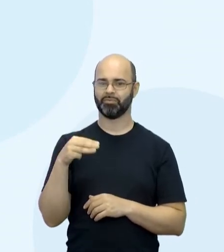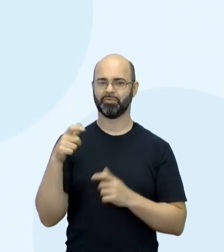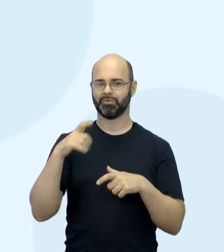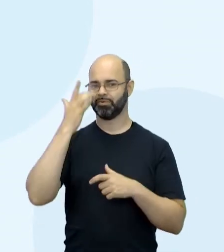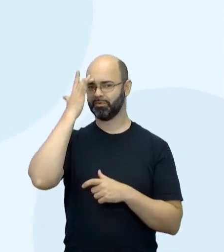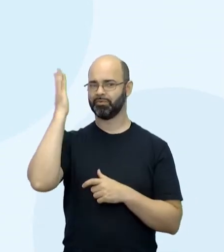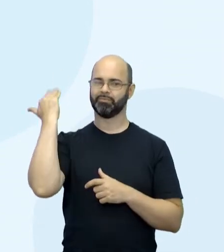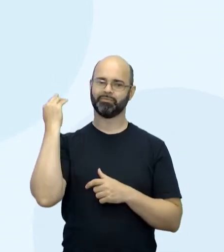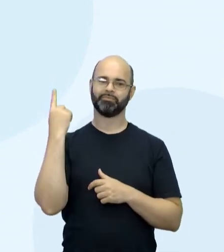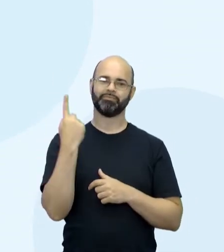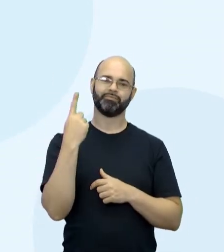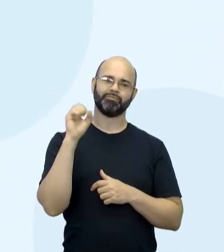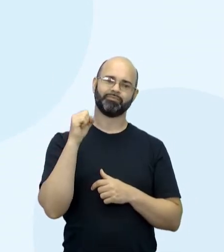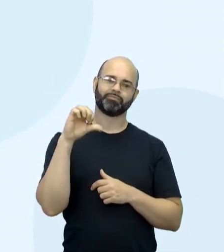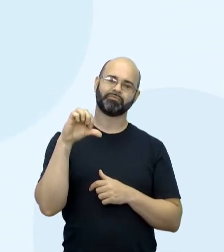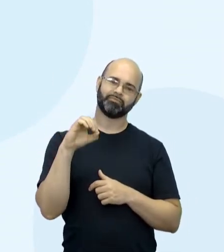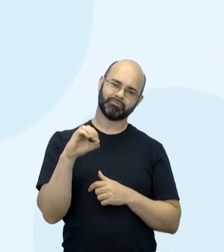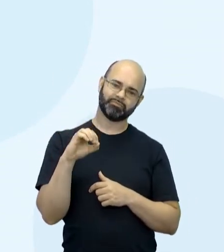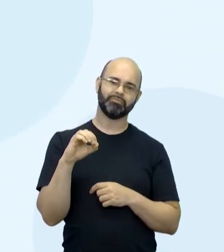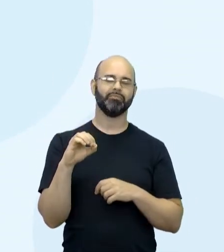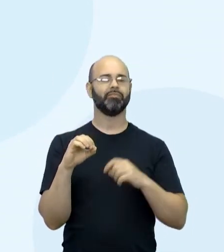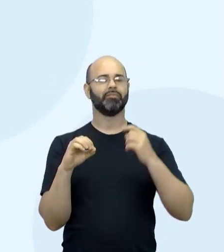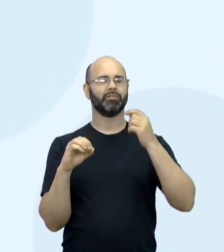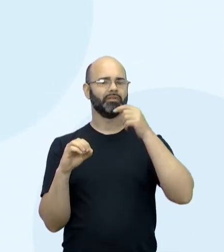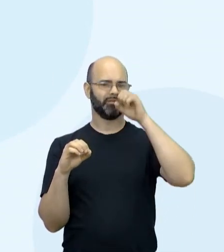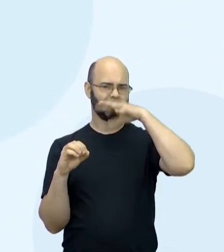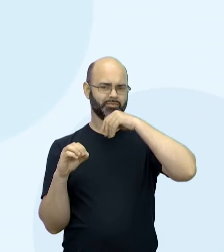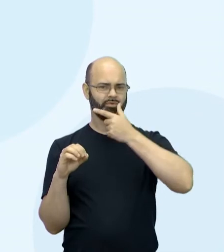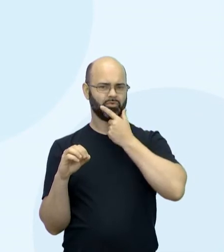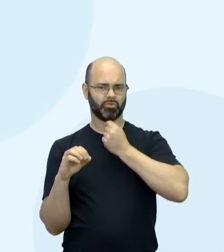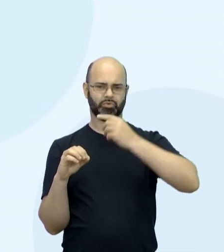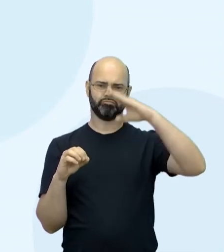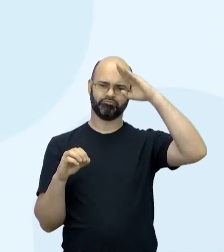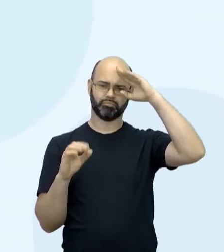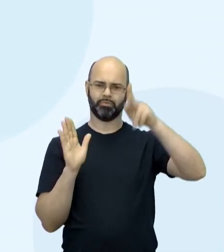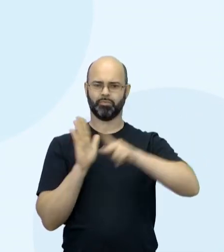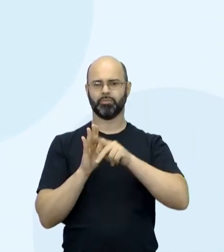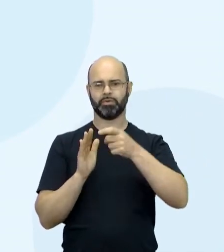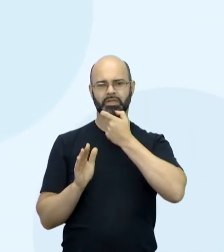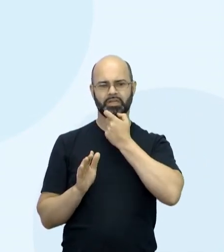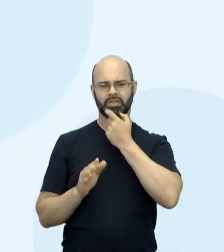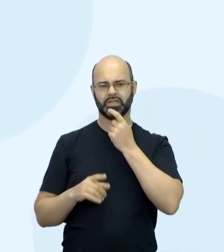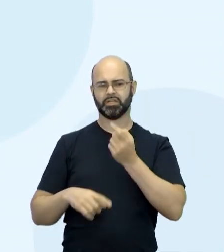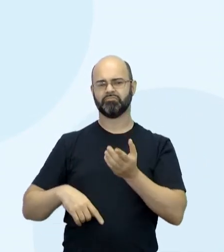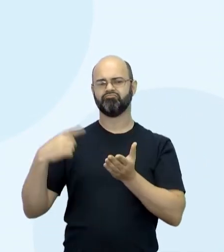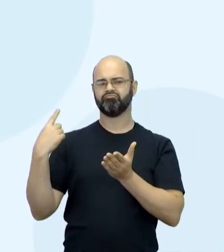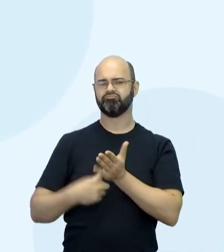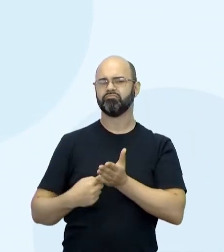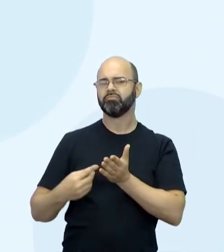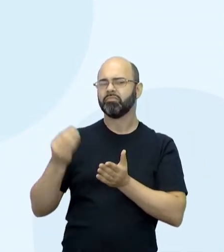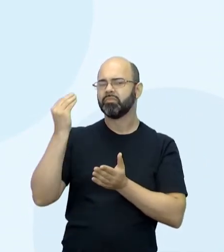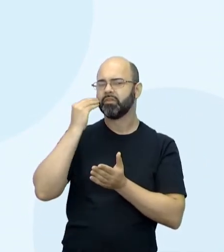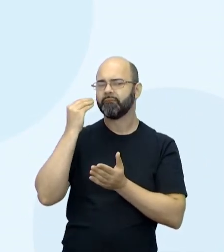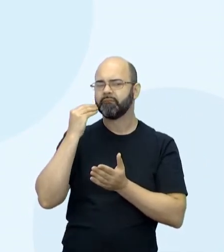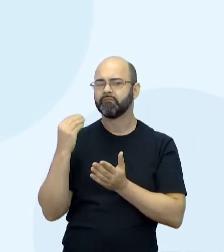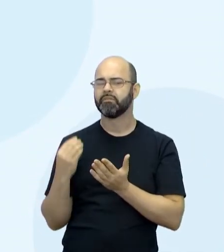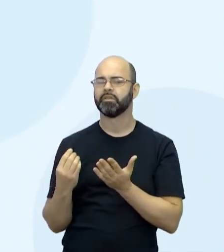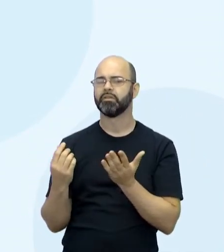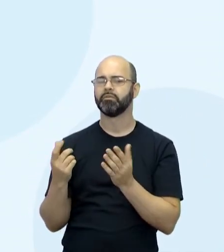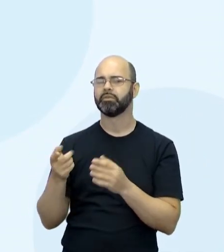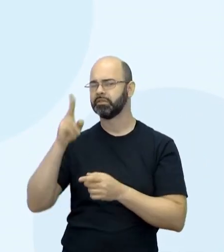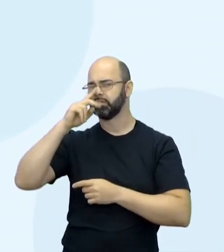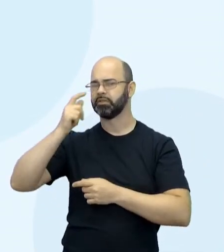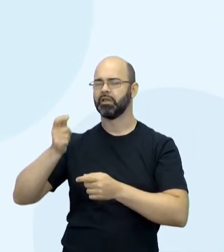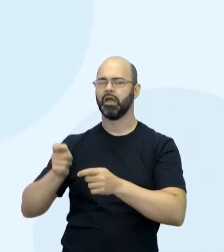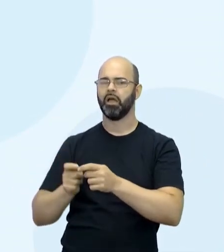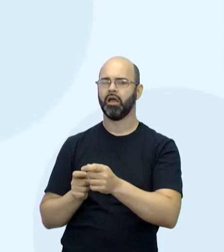de 1890, um arrogante comandante britânico faz uma aposta com os moradores de um vilarejo. Gente,